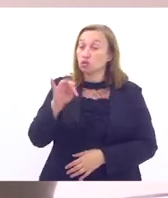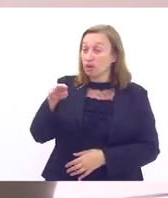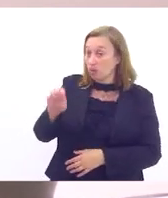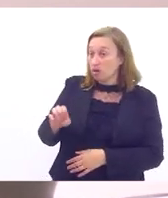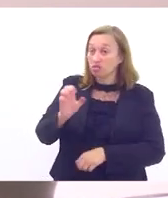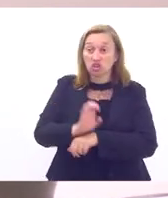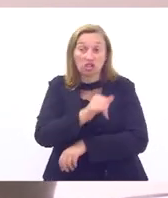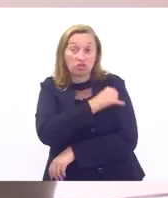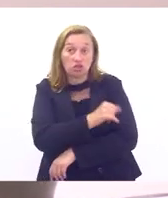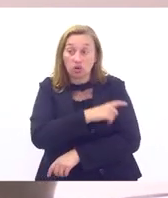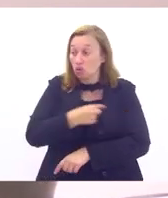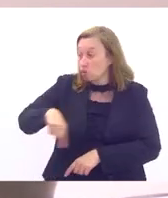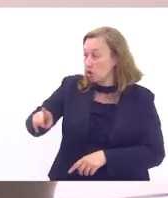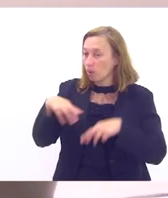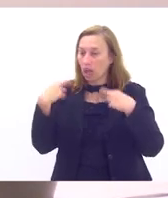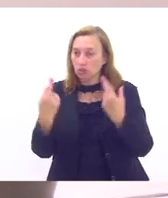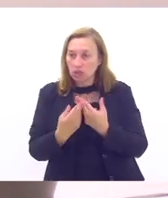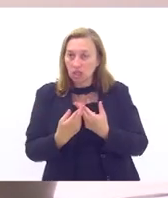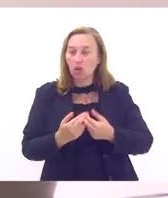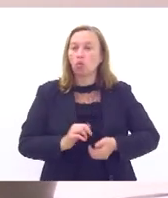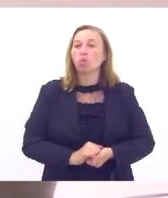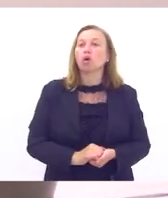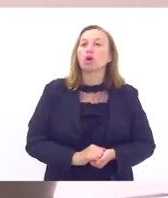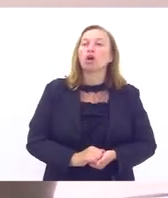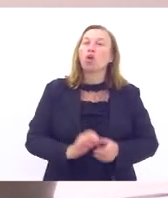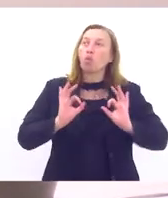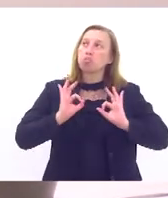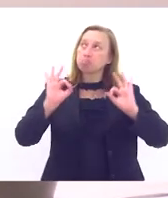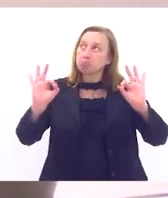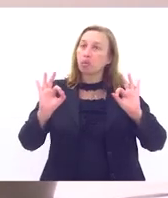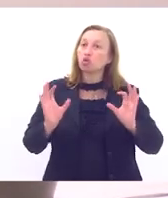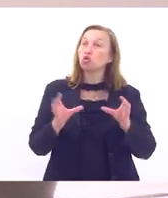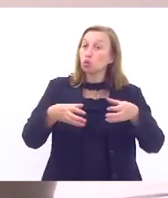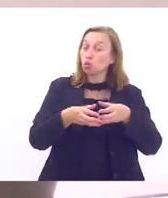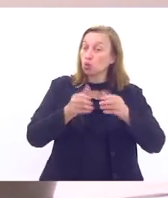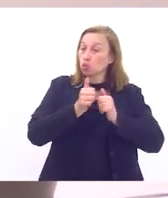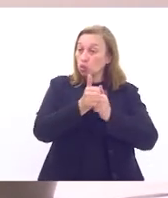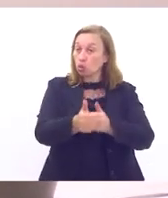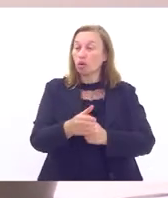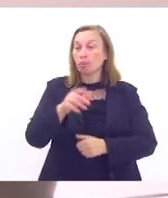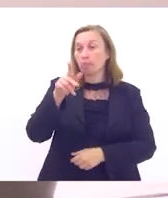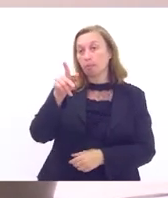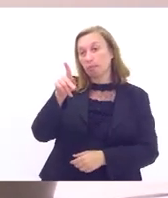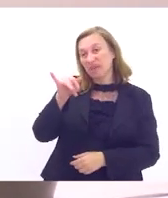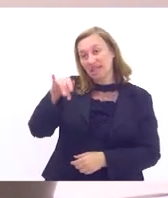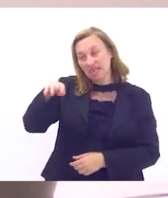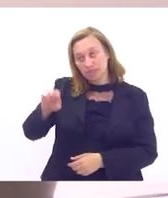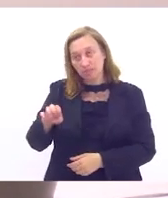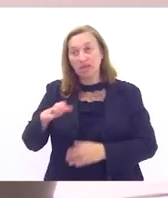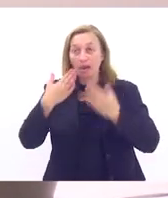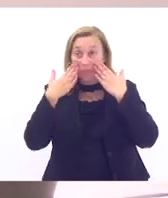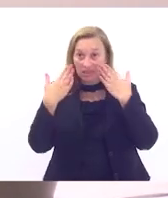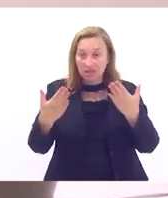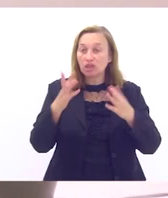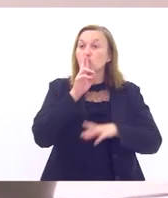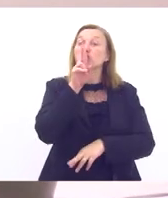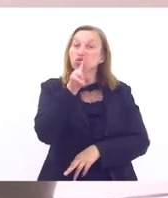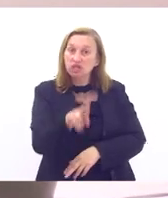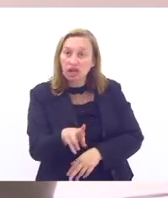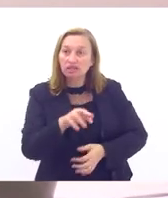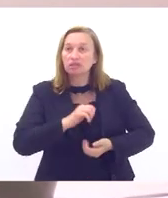tinha ido a uma reunião ordinária do grupo condutor da PNASP e apresentado resultados,